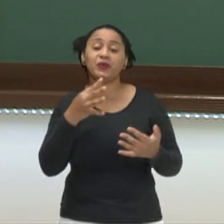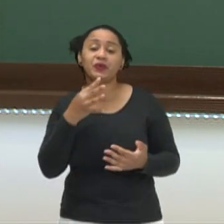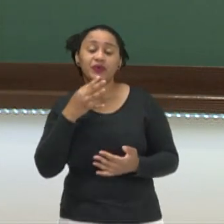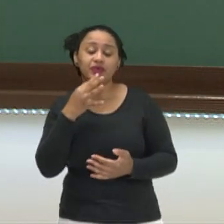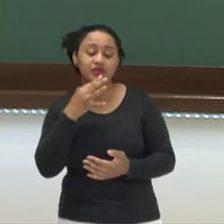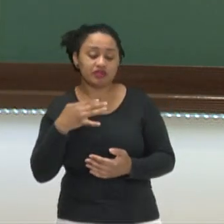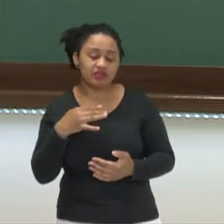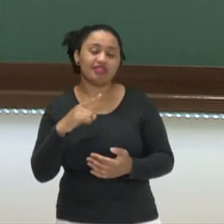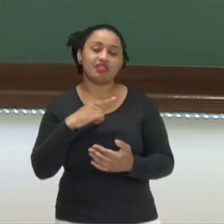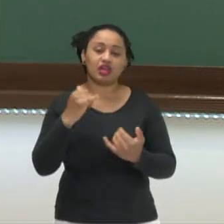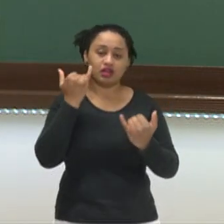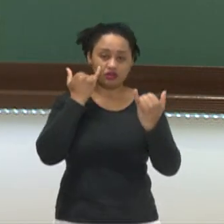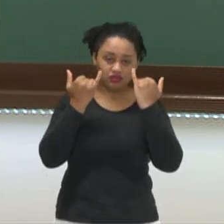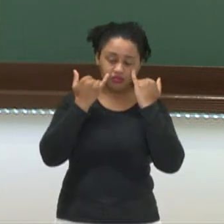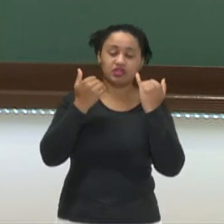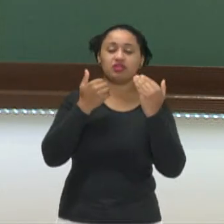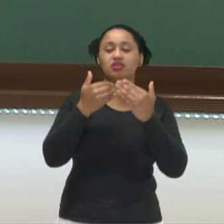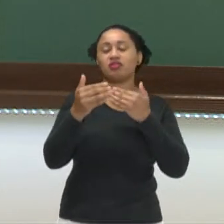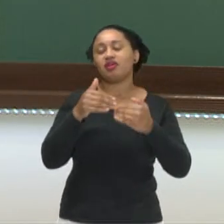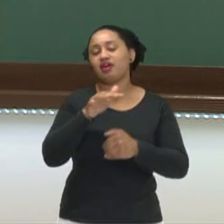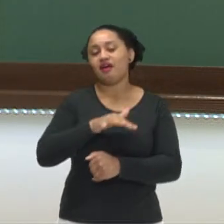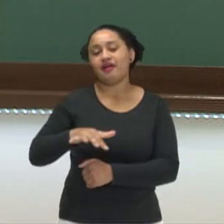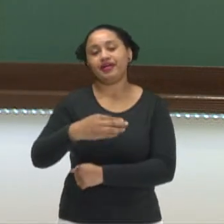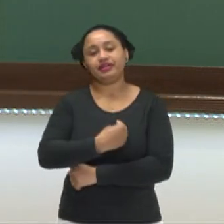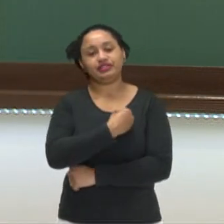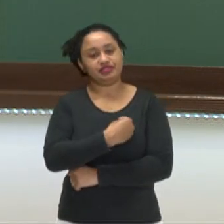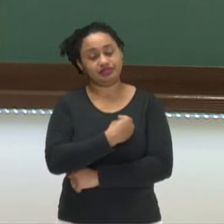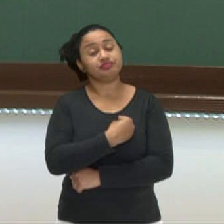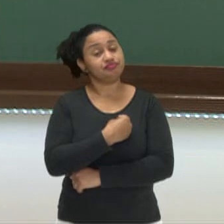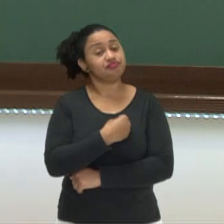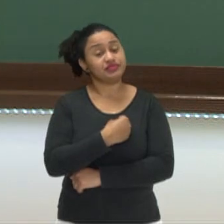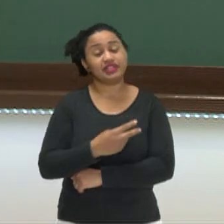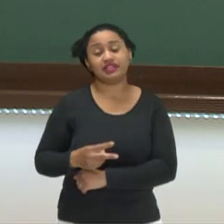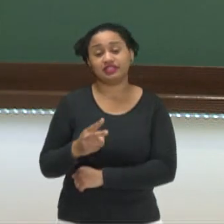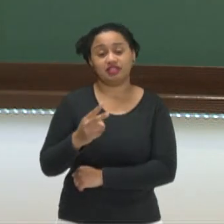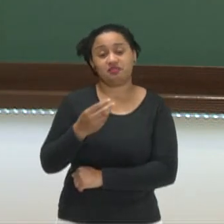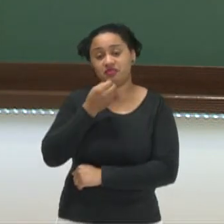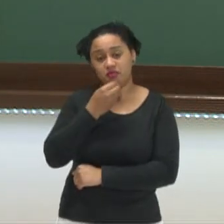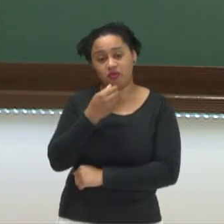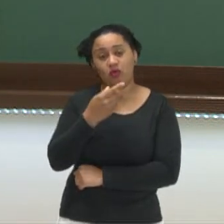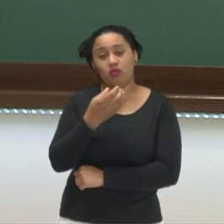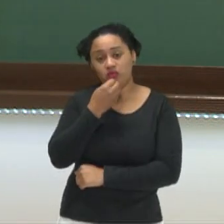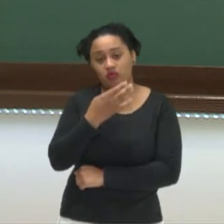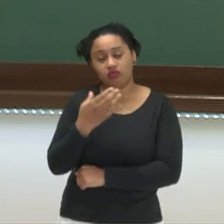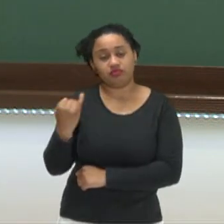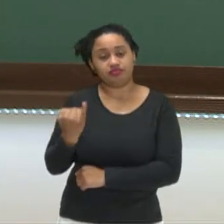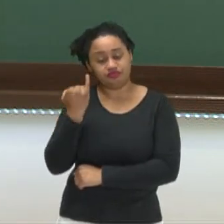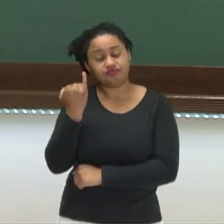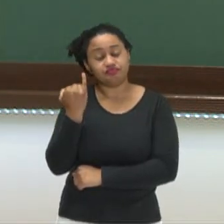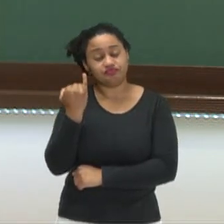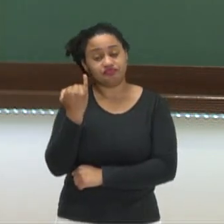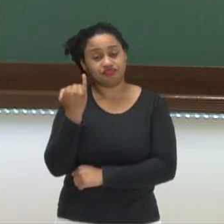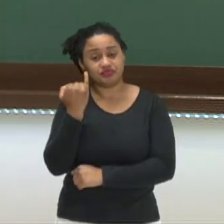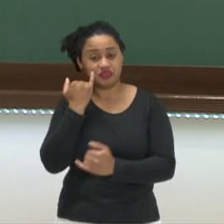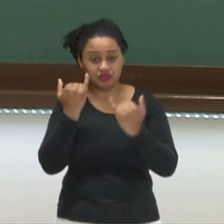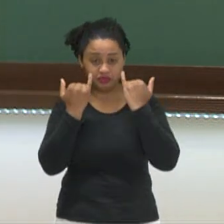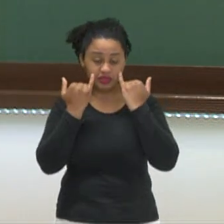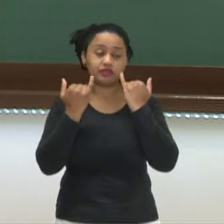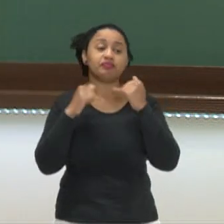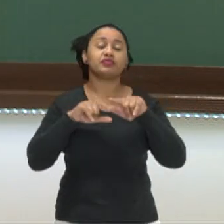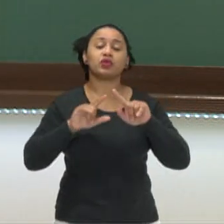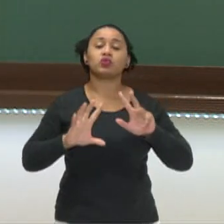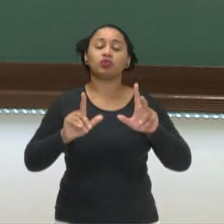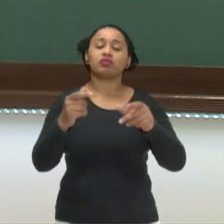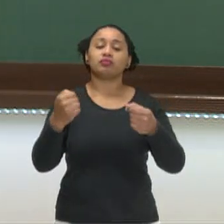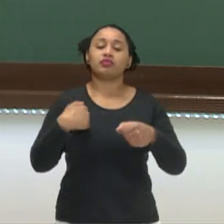gente, informação em qualquer área da vida, nunca é demais. Então, todos precisam realmente conhecer sobre esses